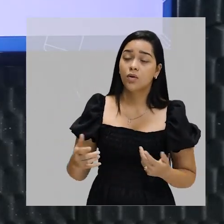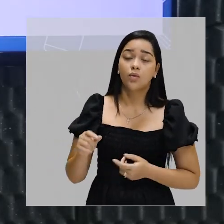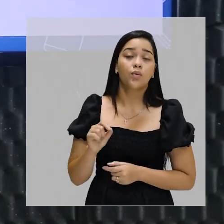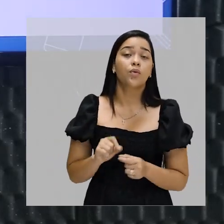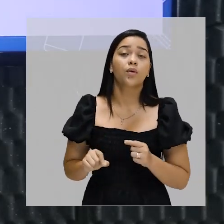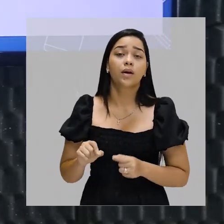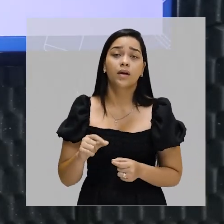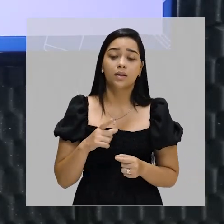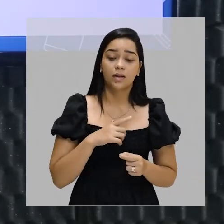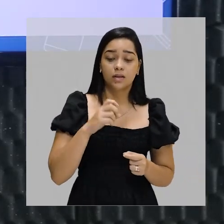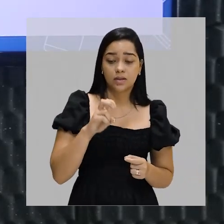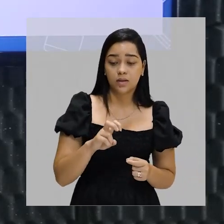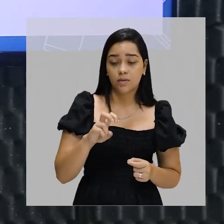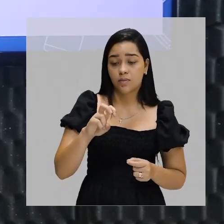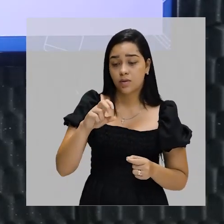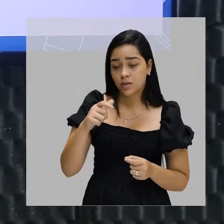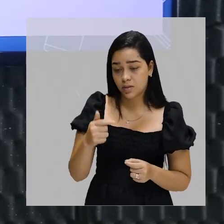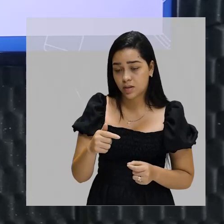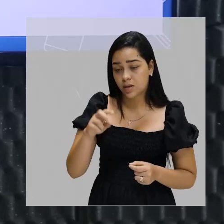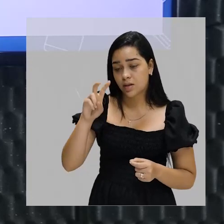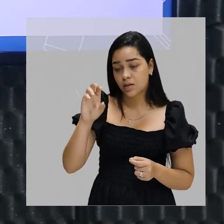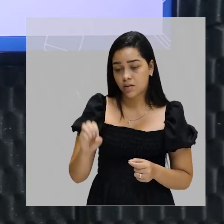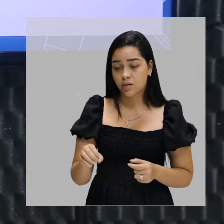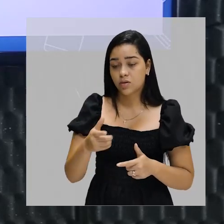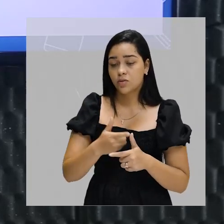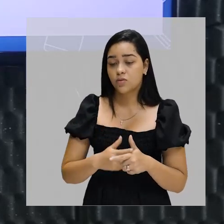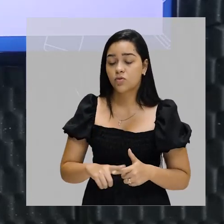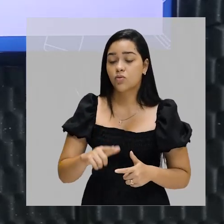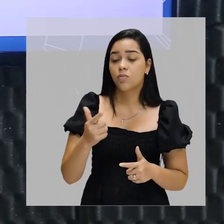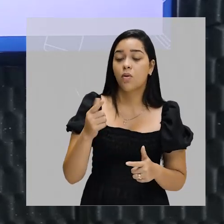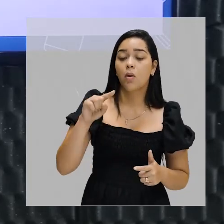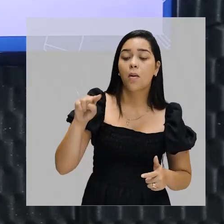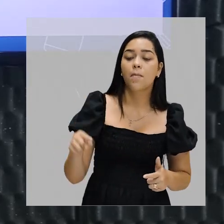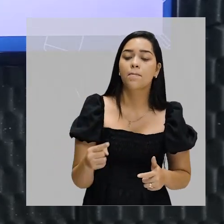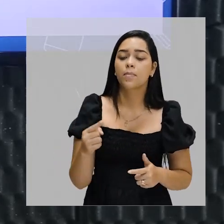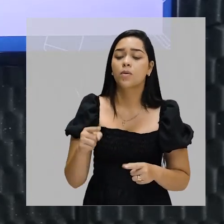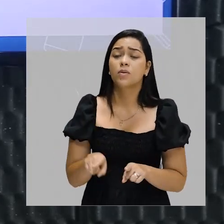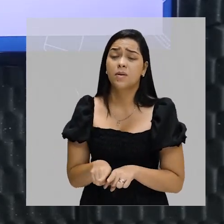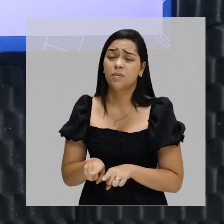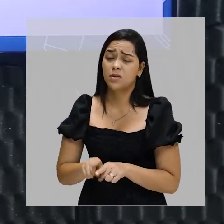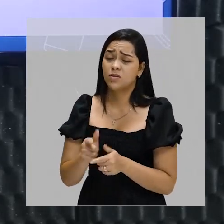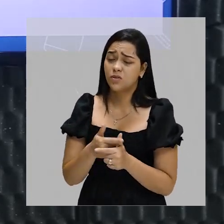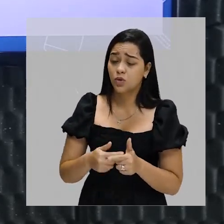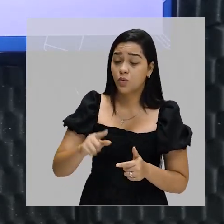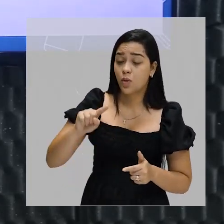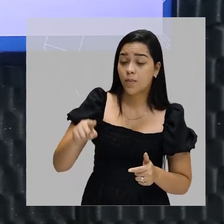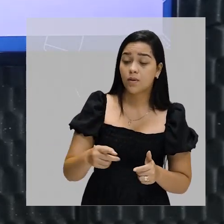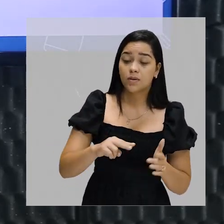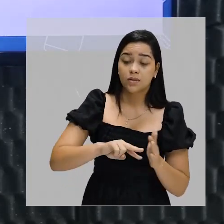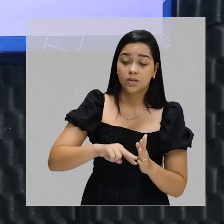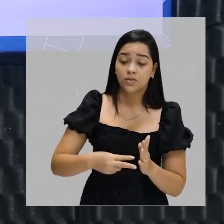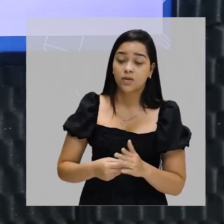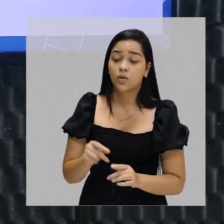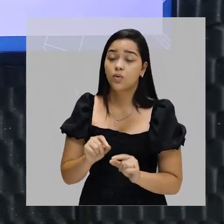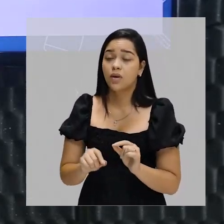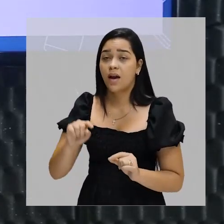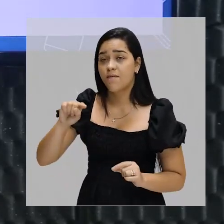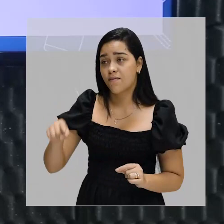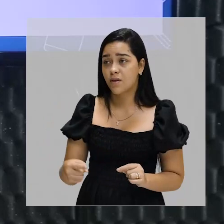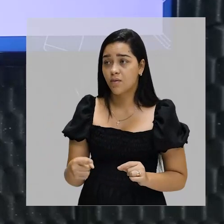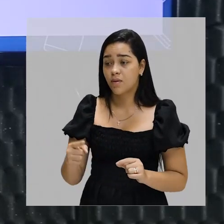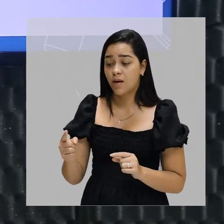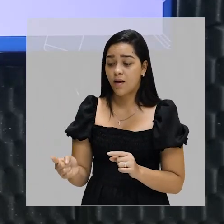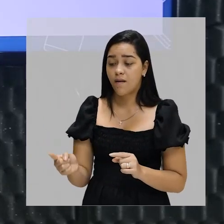turminha, é 5.750 dividido por 1000. E dividir por 1000 quer dizer que eu vou deslocar a vírgula agora